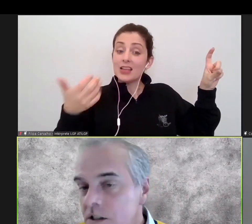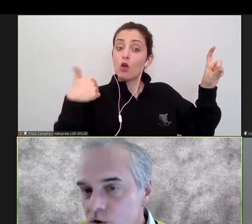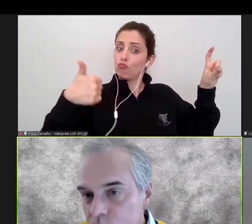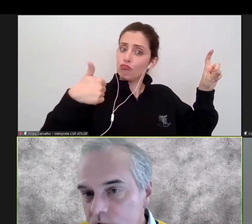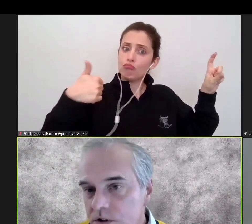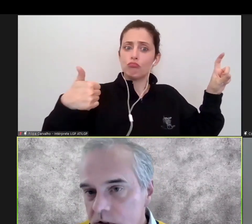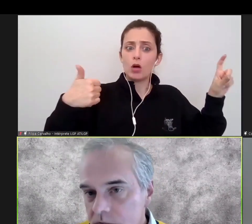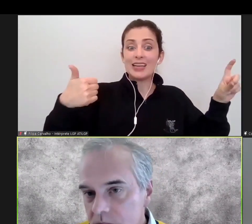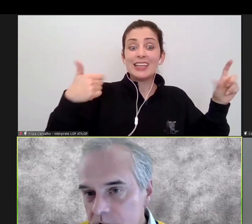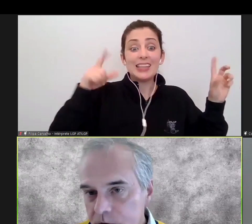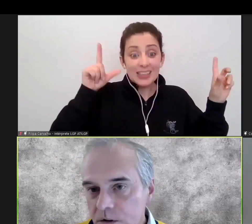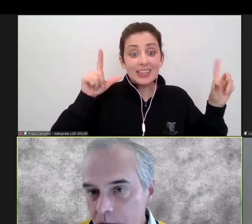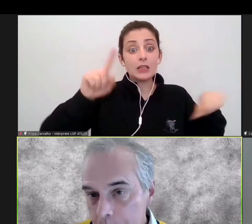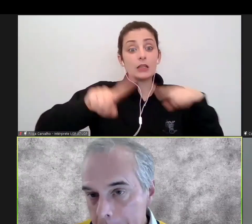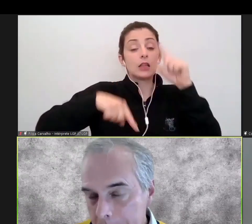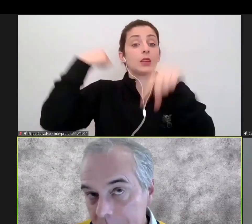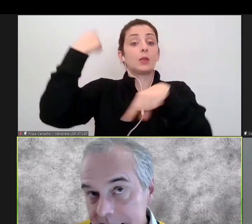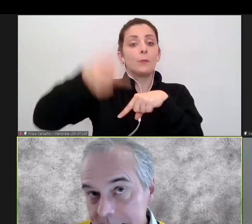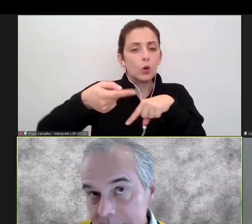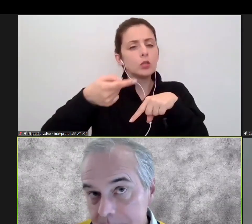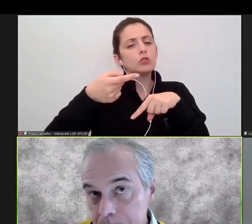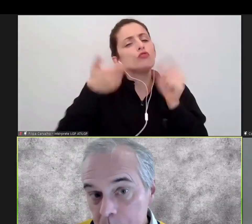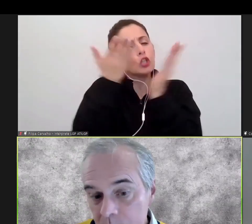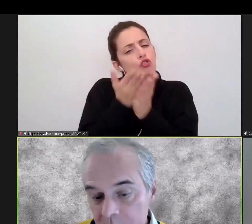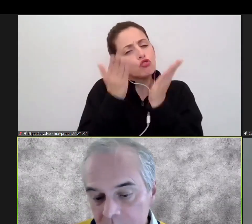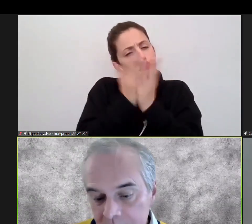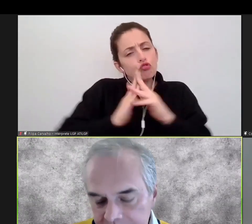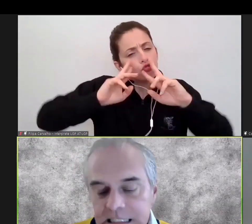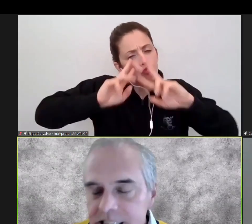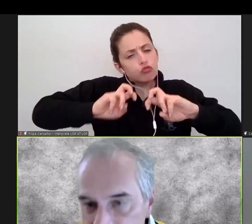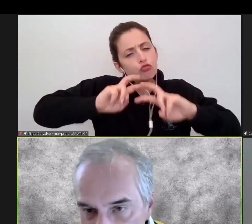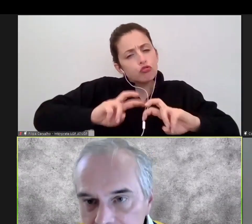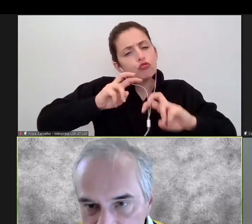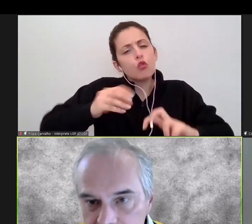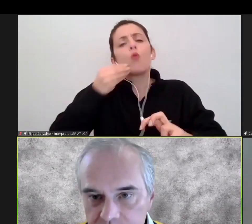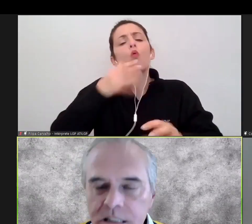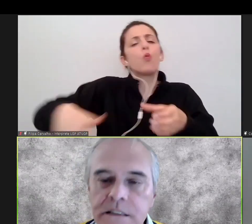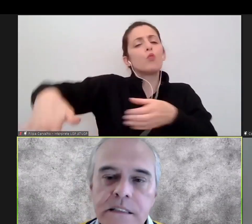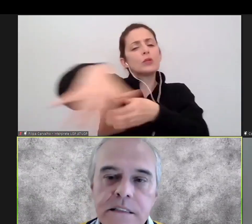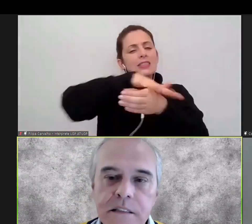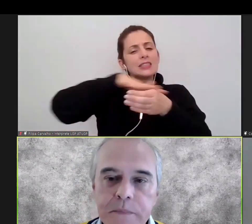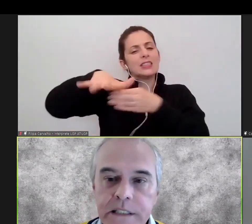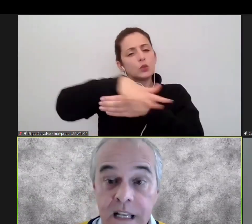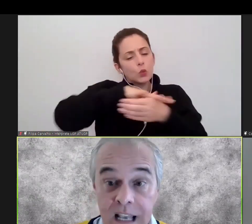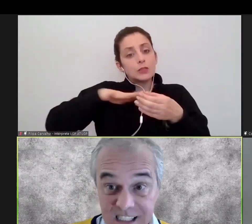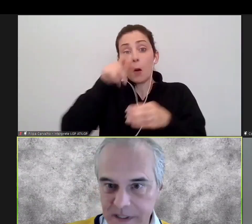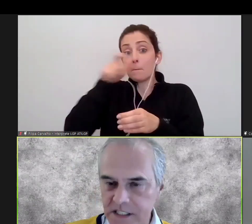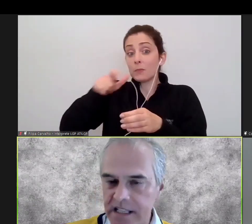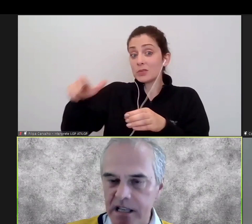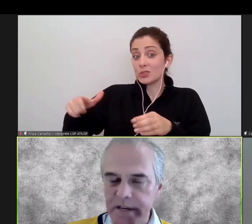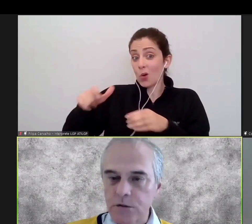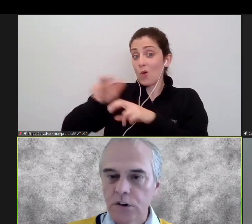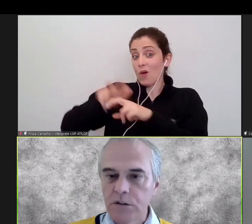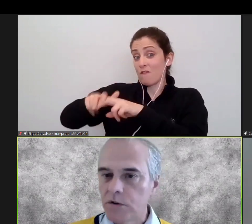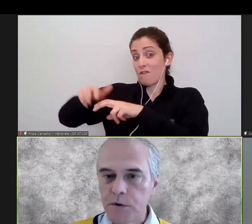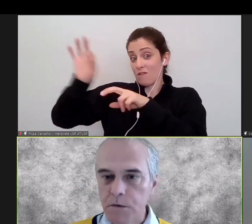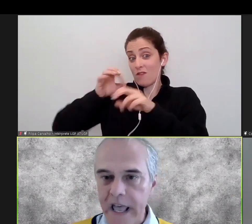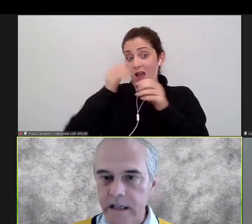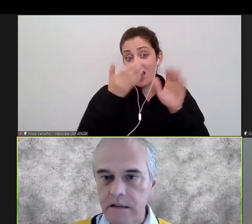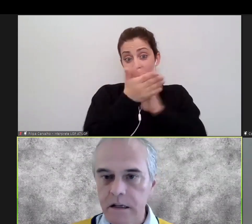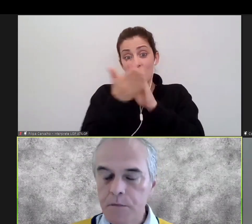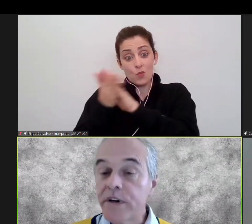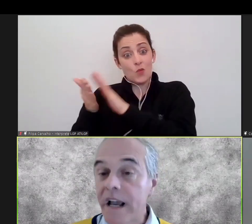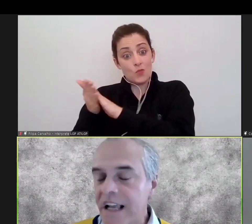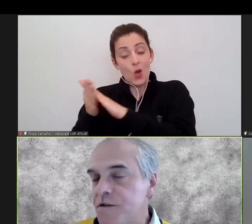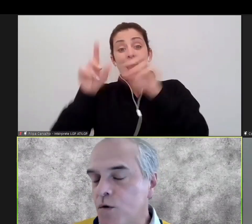primeiros estudos que foram, assim, analisar os resultados dessas empresas, as empresas receberam todo mundo muito